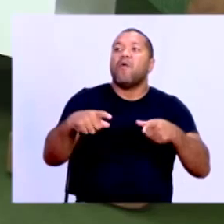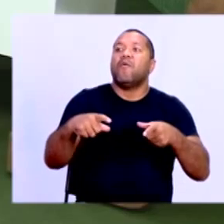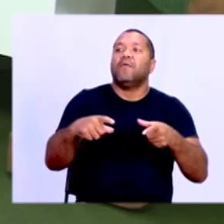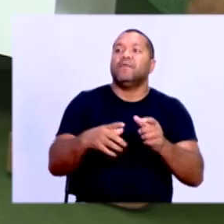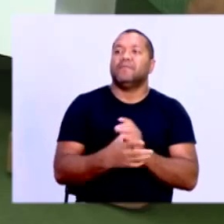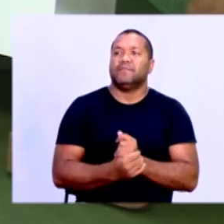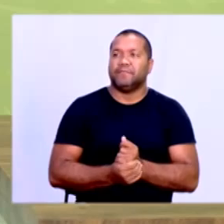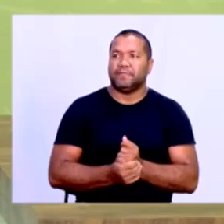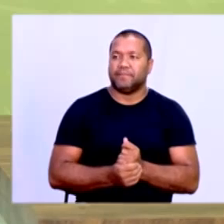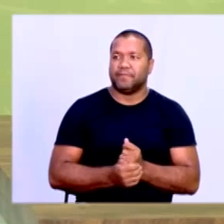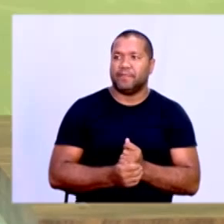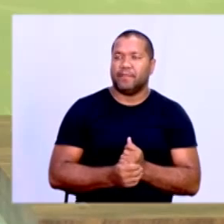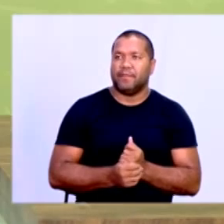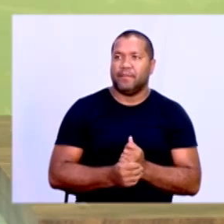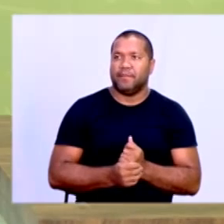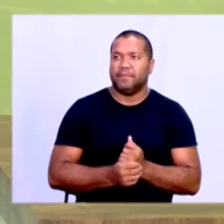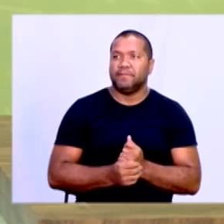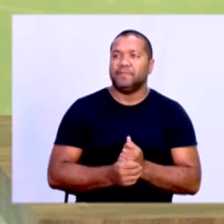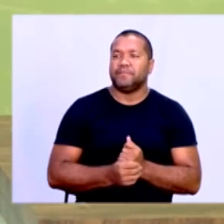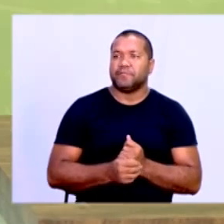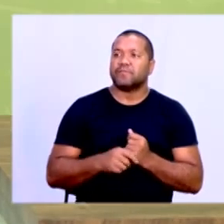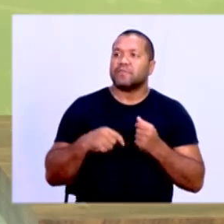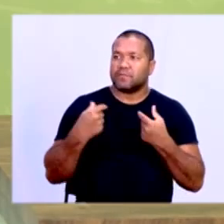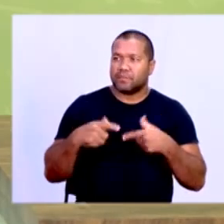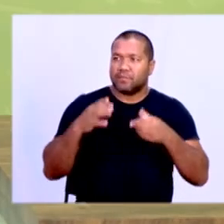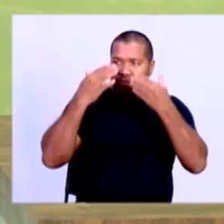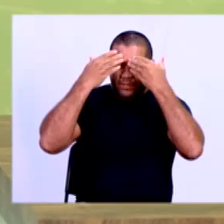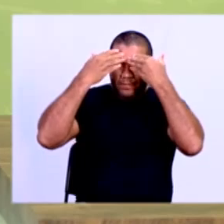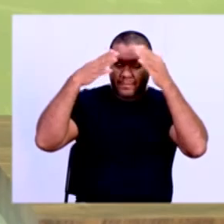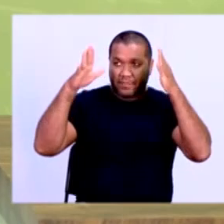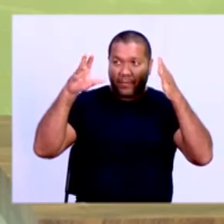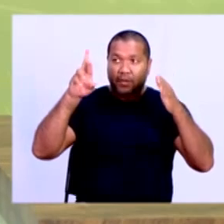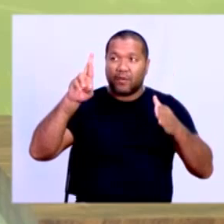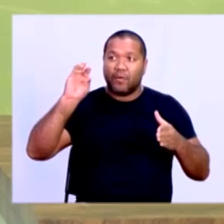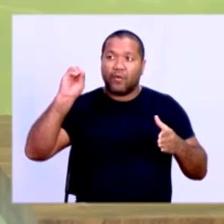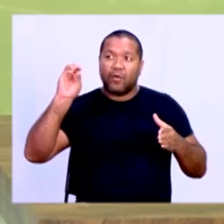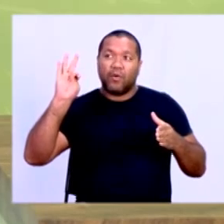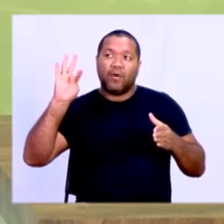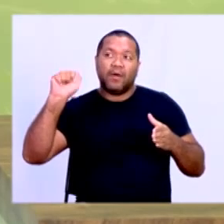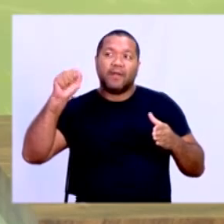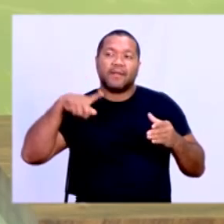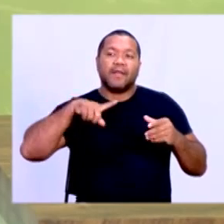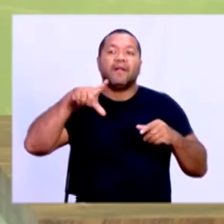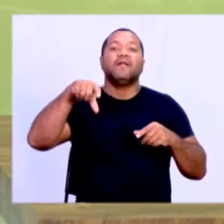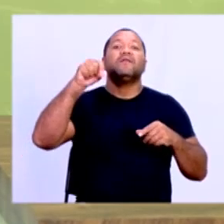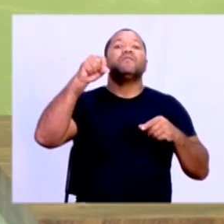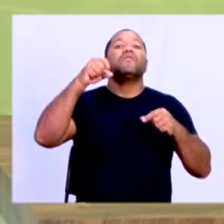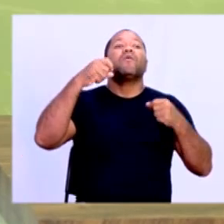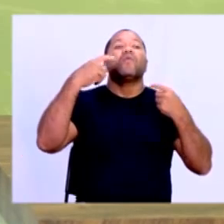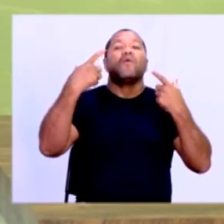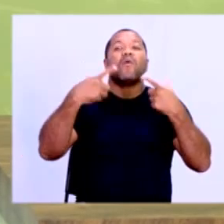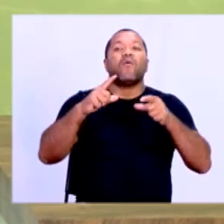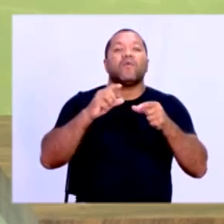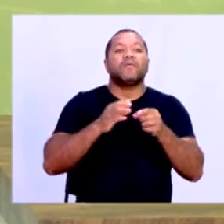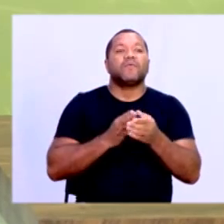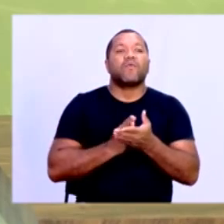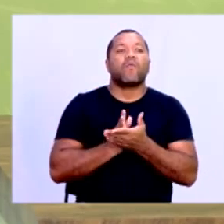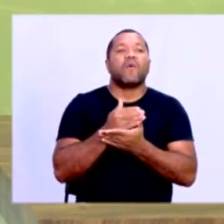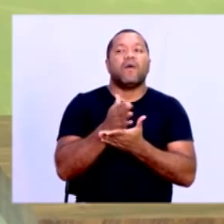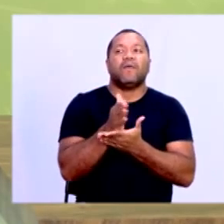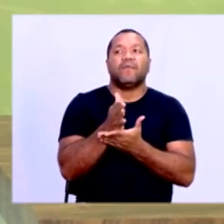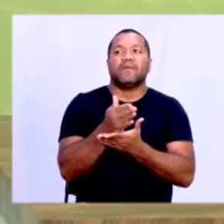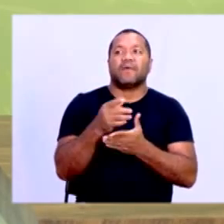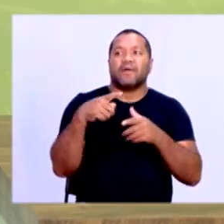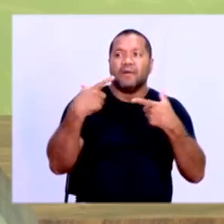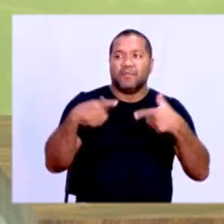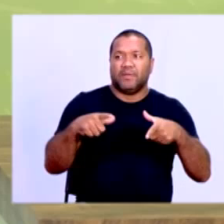Então, fica claro para a gente que a rota ela é um definidor. dependendo de como ela vier, ela vai ser